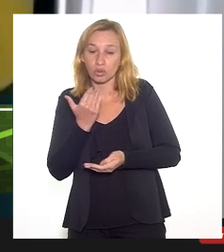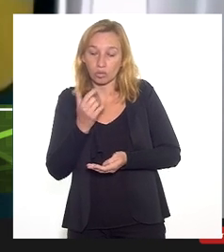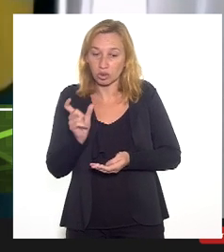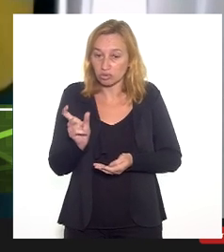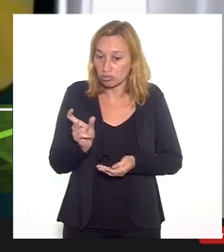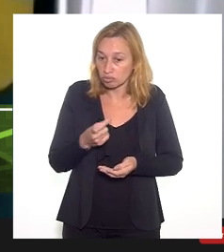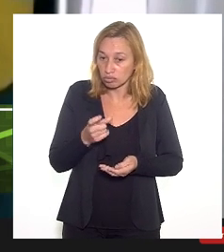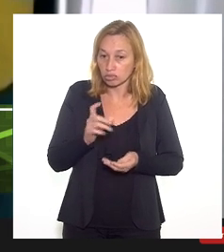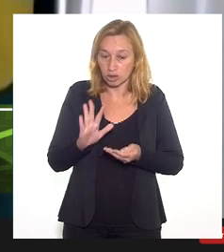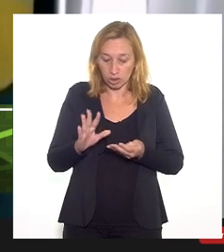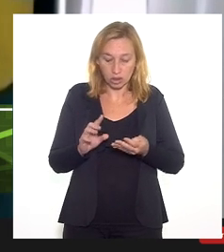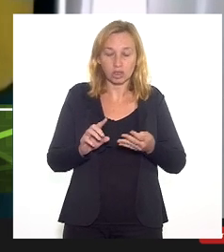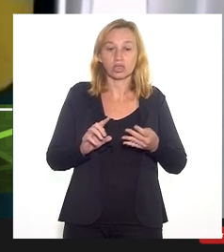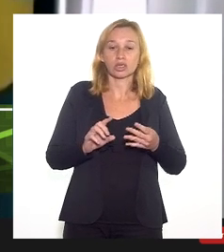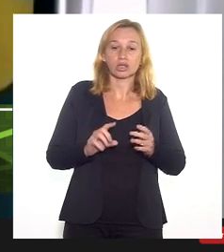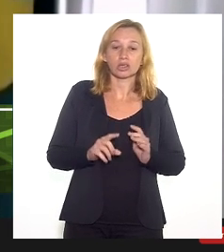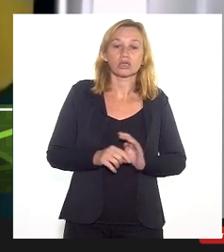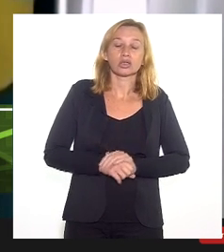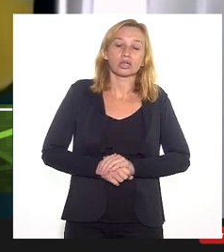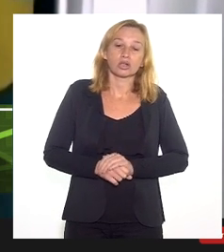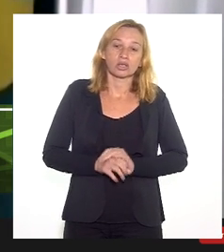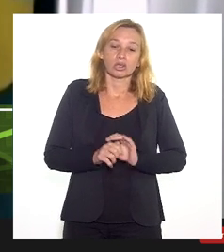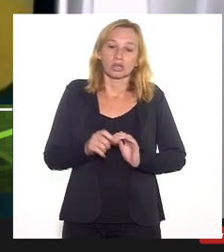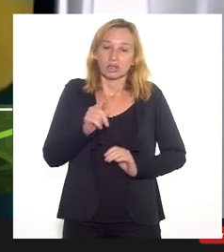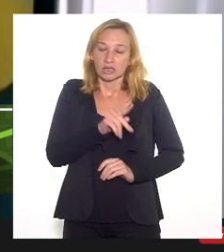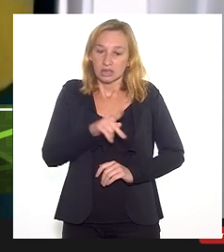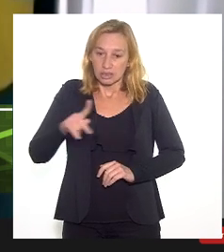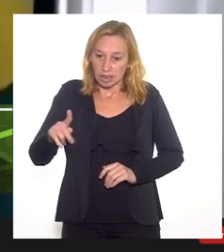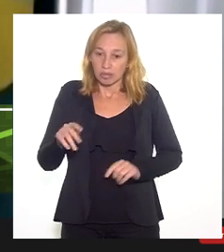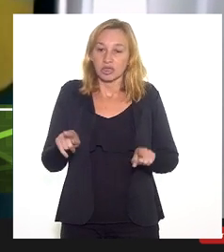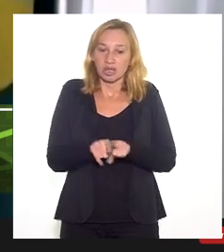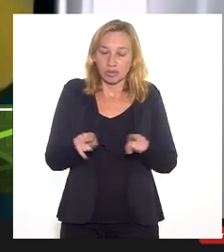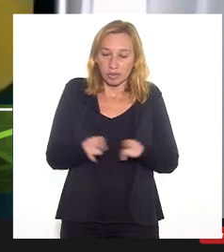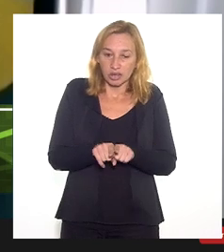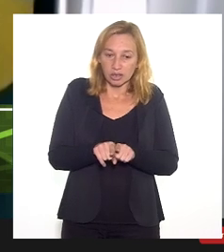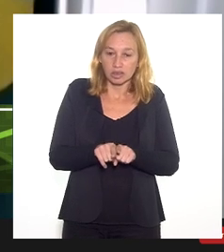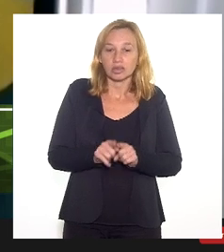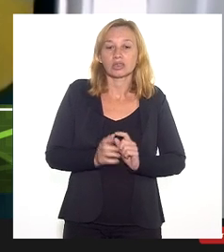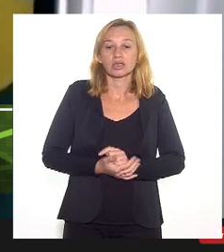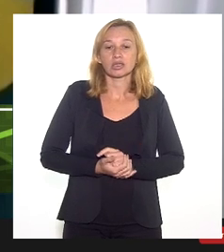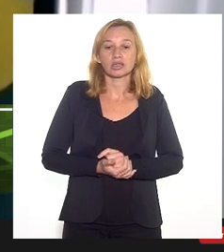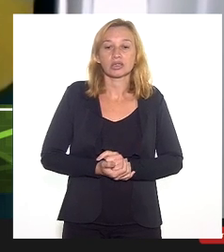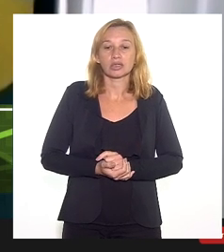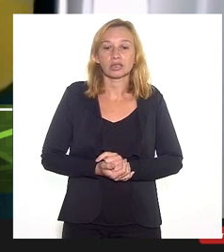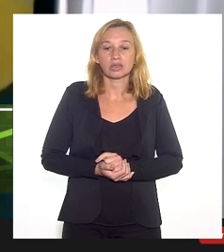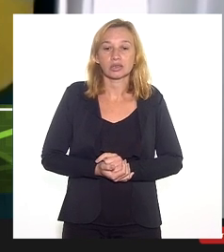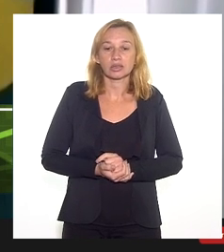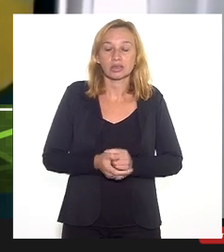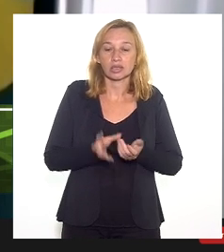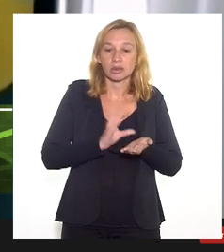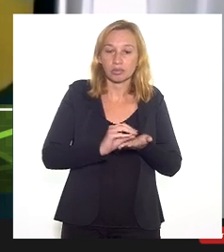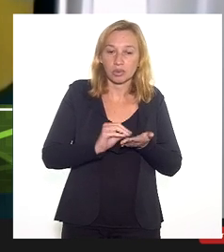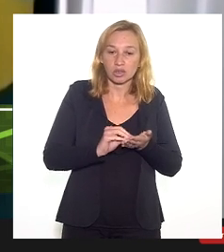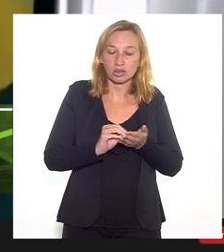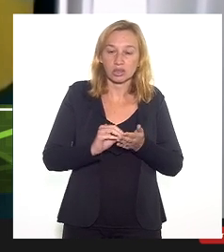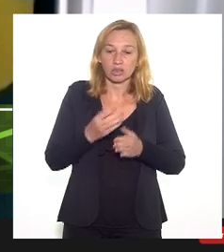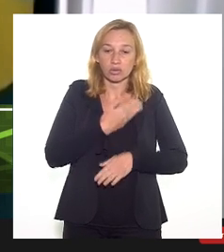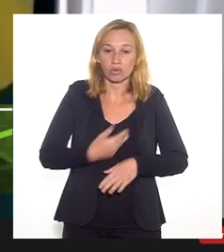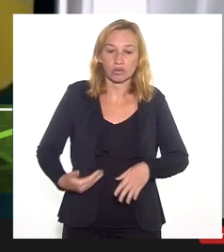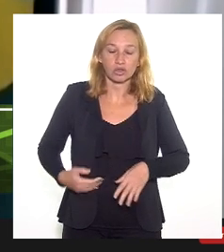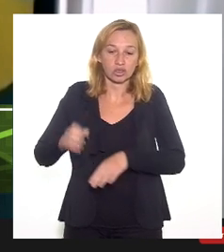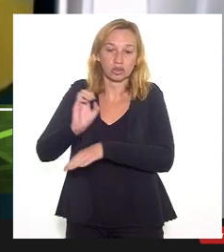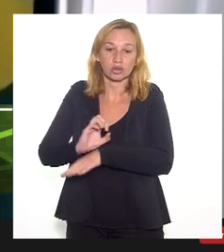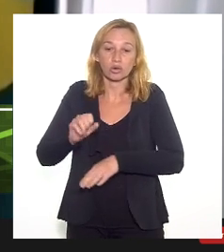inclusive como forma de ajudar a SECTE eu insisto nessa tese como forma de ajudar a SECTE a pautar no âmbito do governo estadual